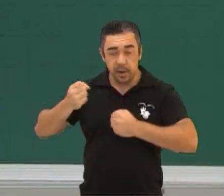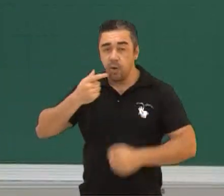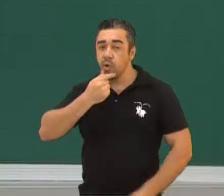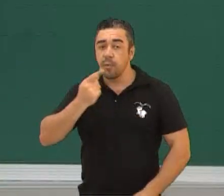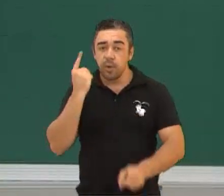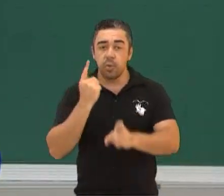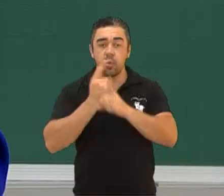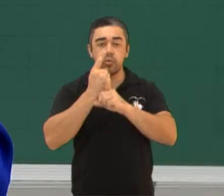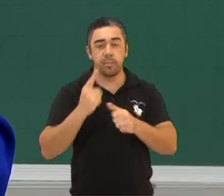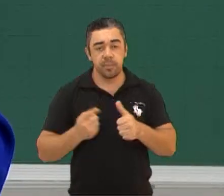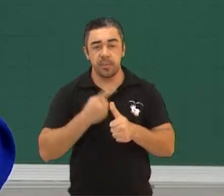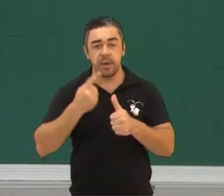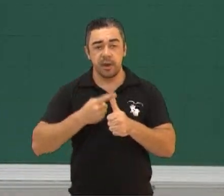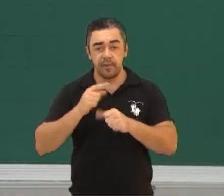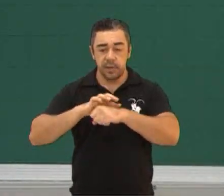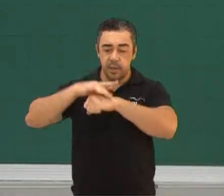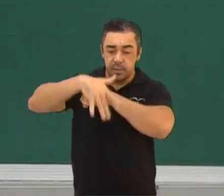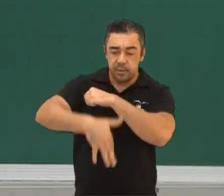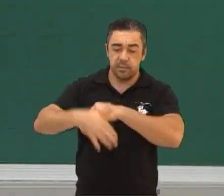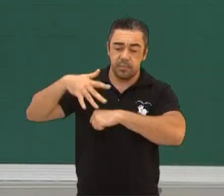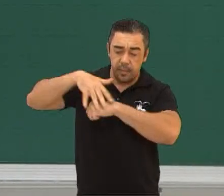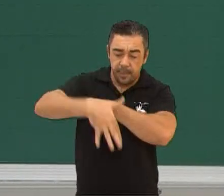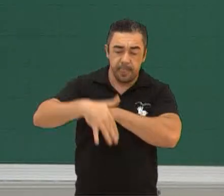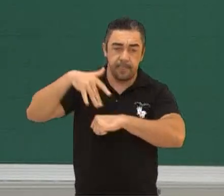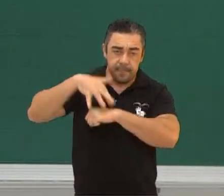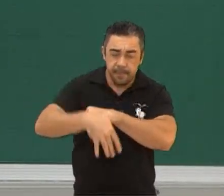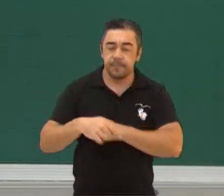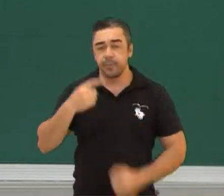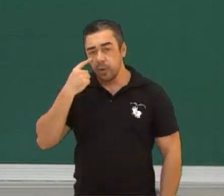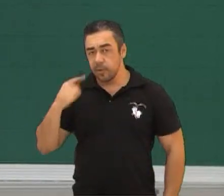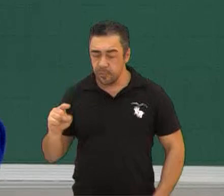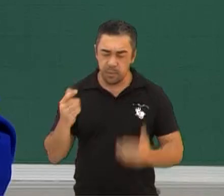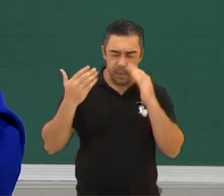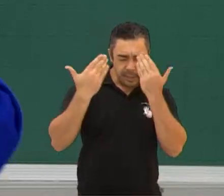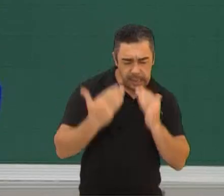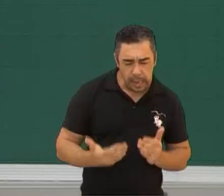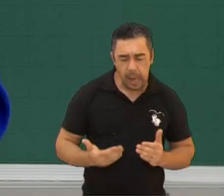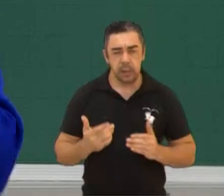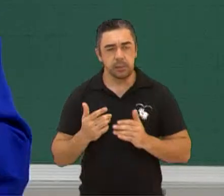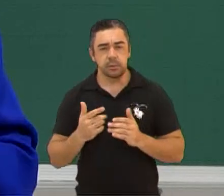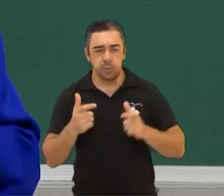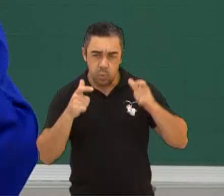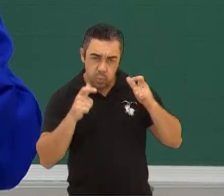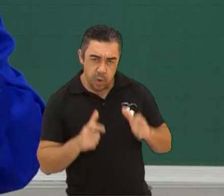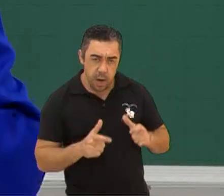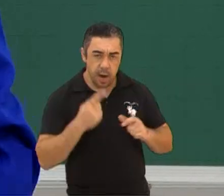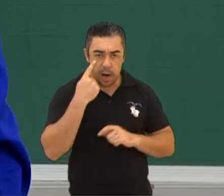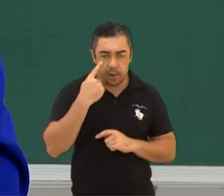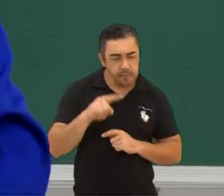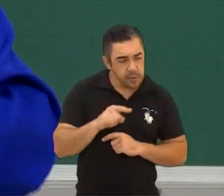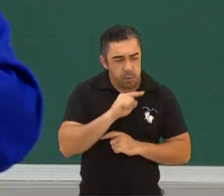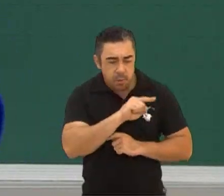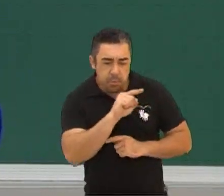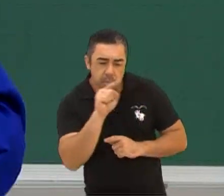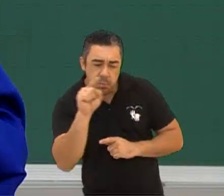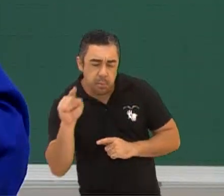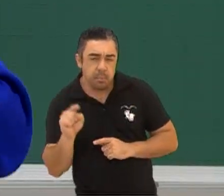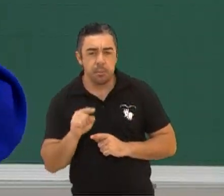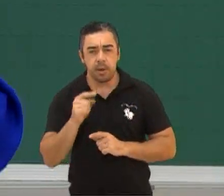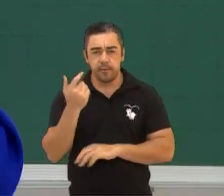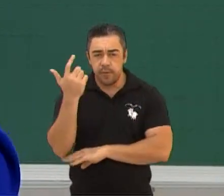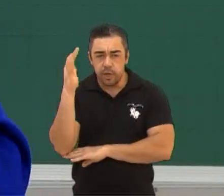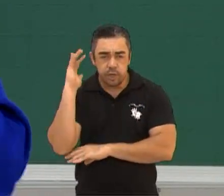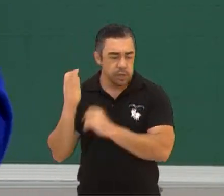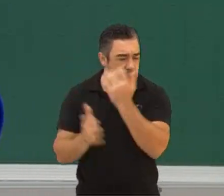cataratas. Então, se fez uma retrospectiva, se fez uma análise territorial, uma distribuição da vegetação,